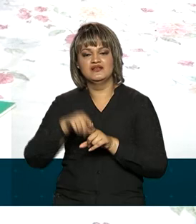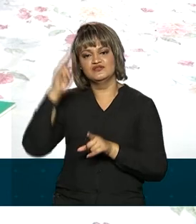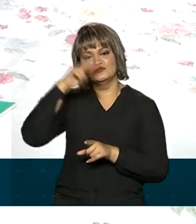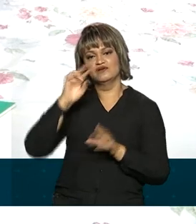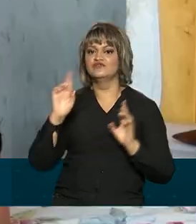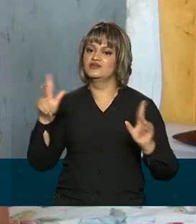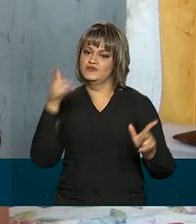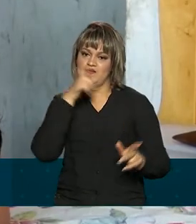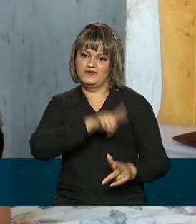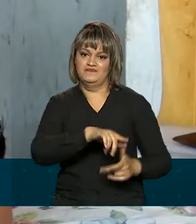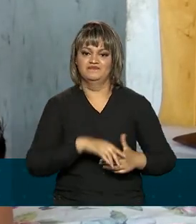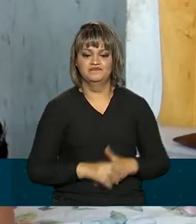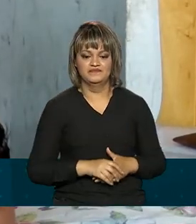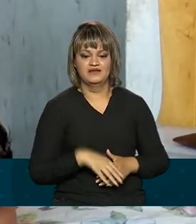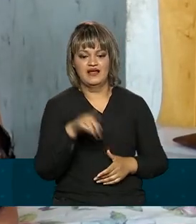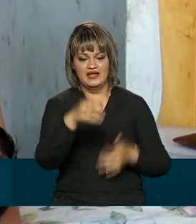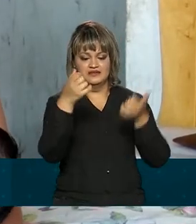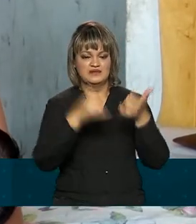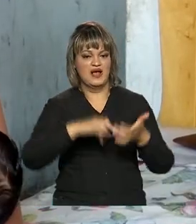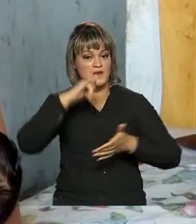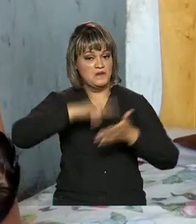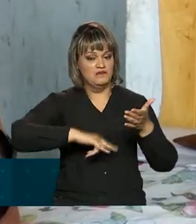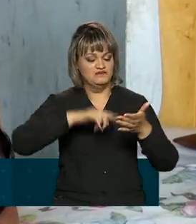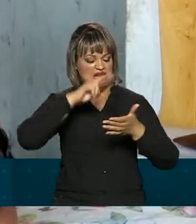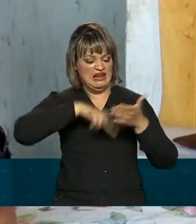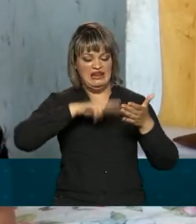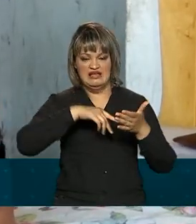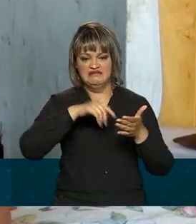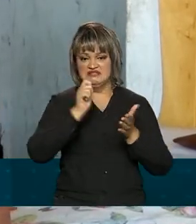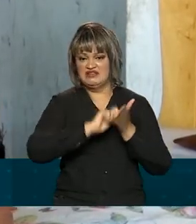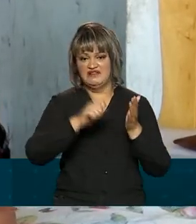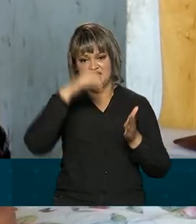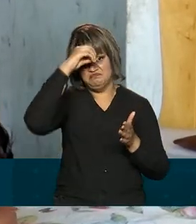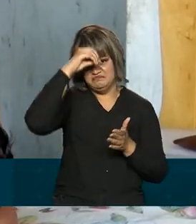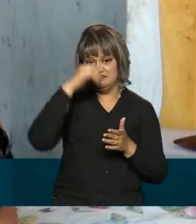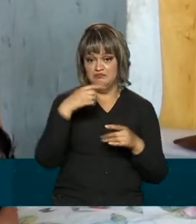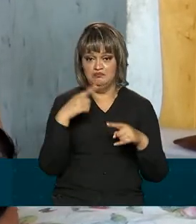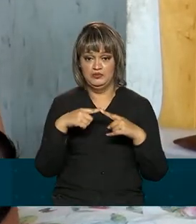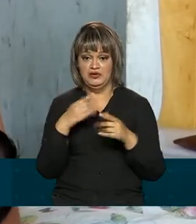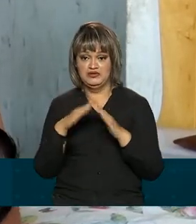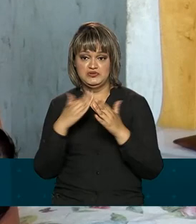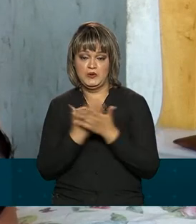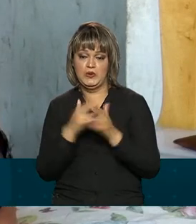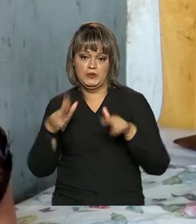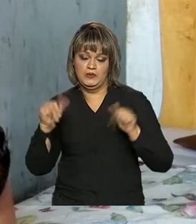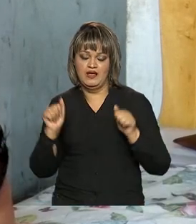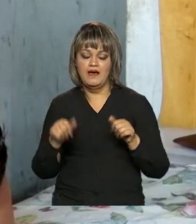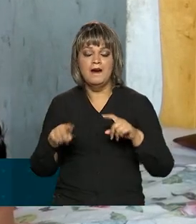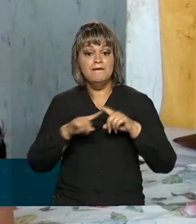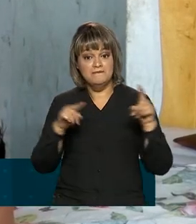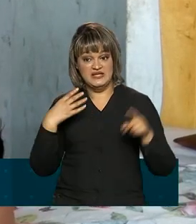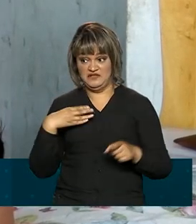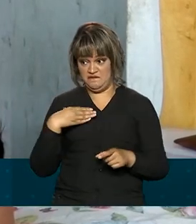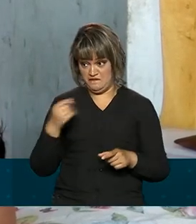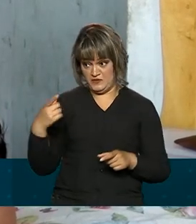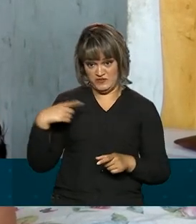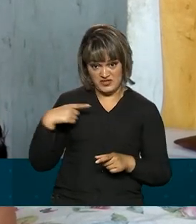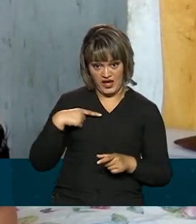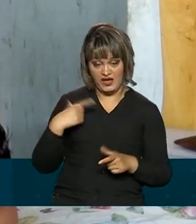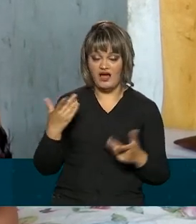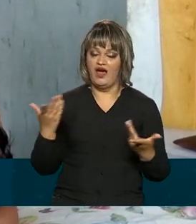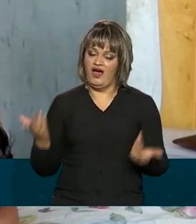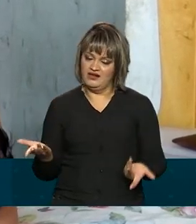diferente. Eu não sei ler nem escrever, porque eu não tinha documento, não podia estudar. Os meus filhos têm aprendido desde pequeno,